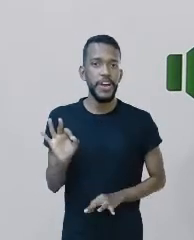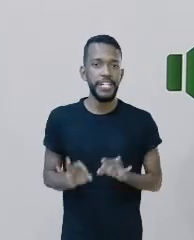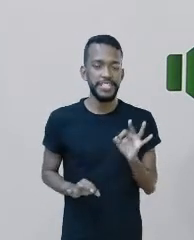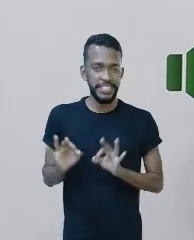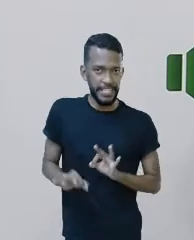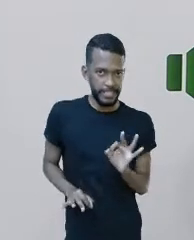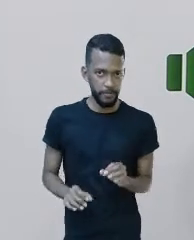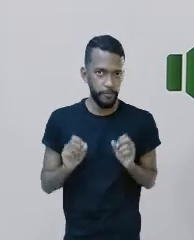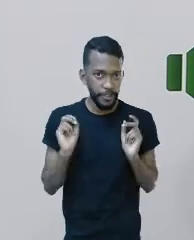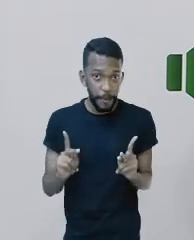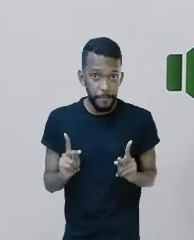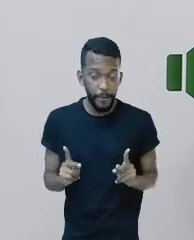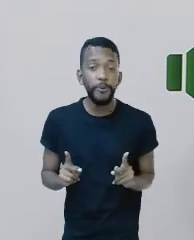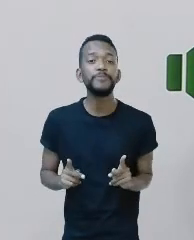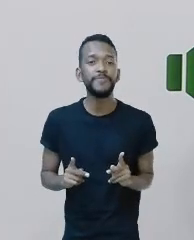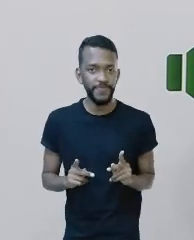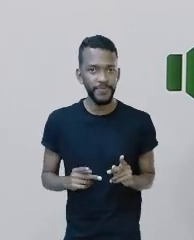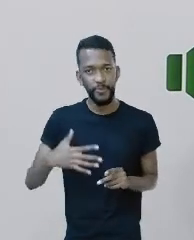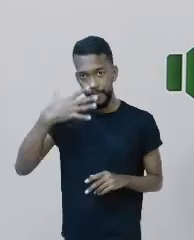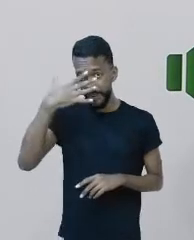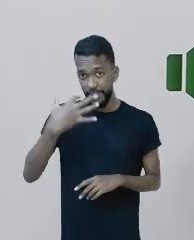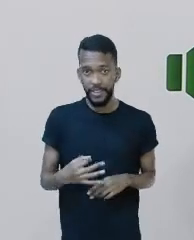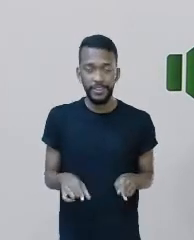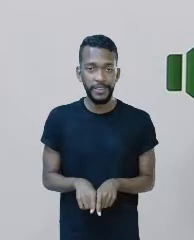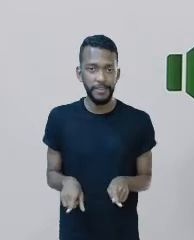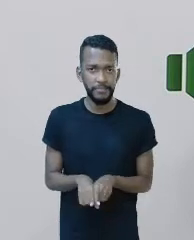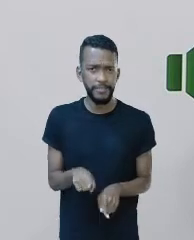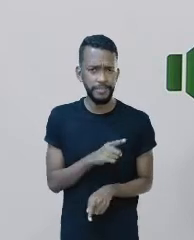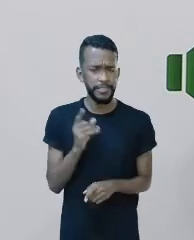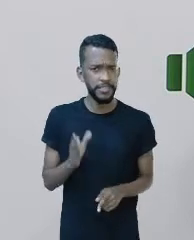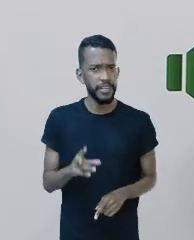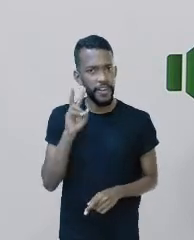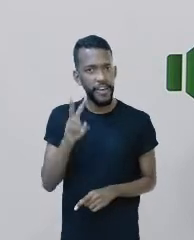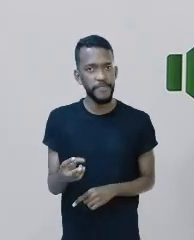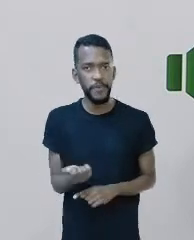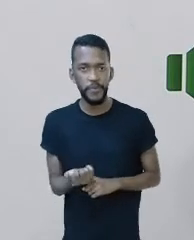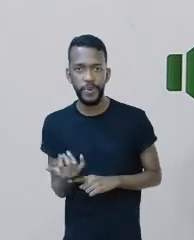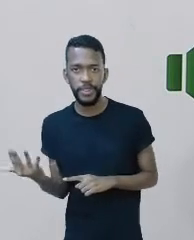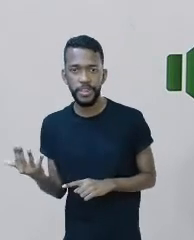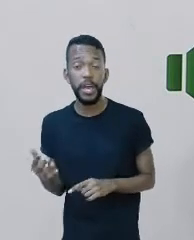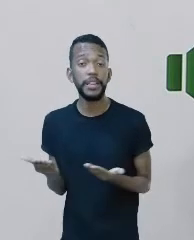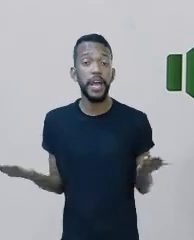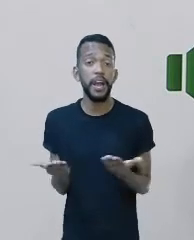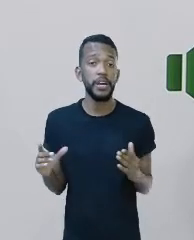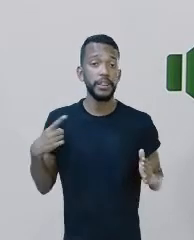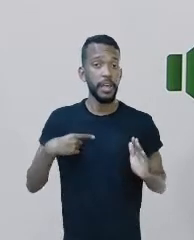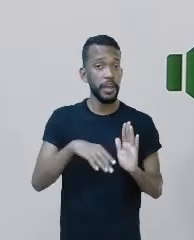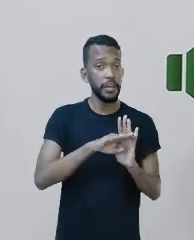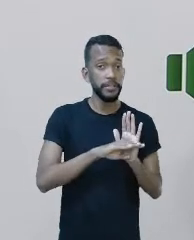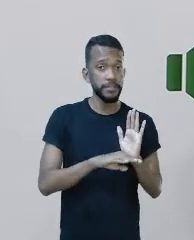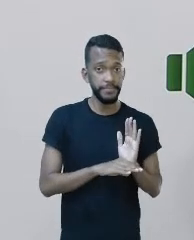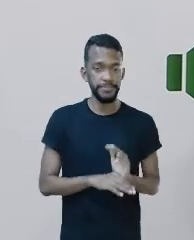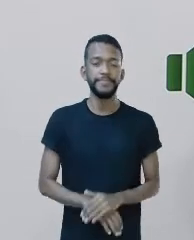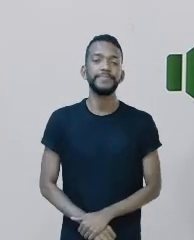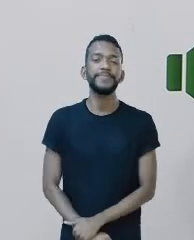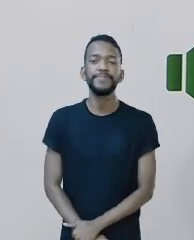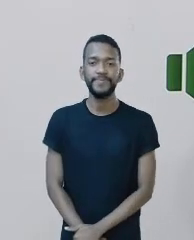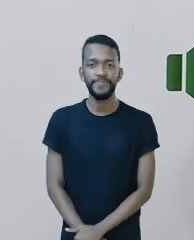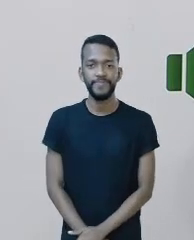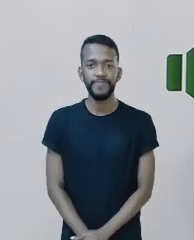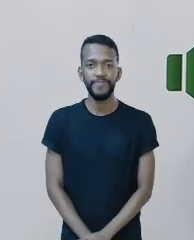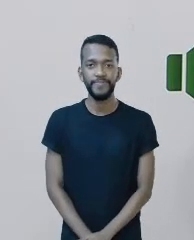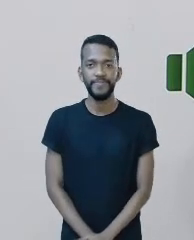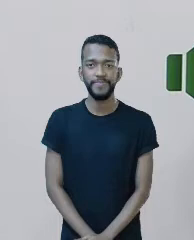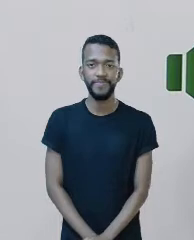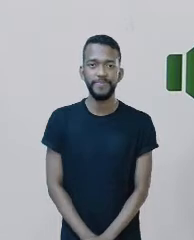organização, tá bom? Compreendido também? Já viram quantidade e agora viram números que indicam ordem.